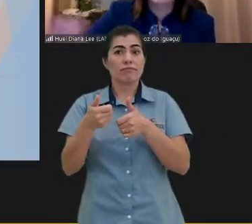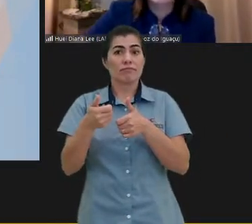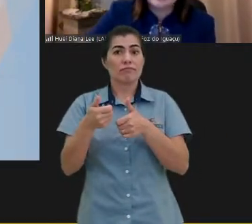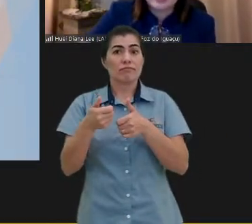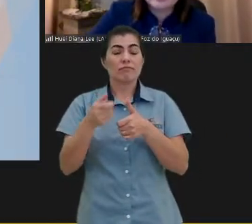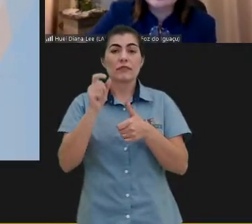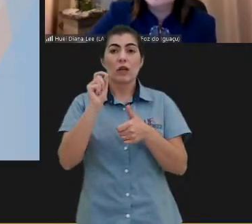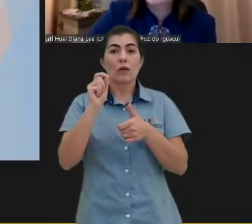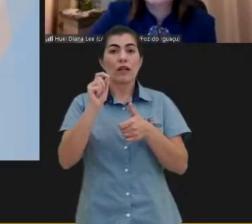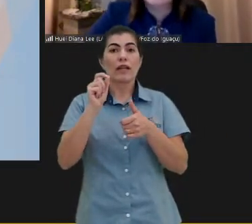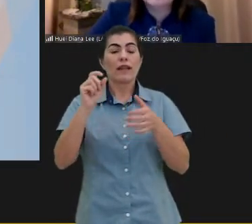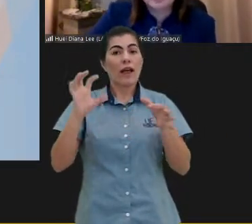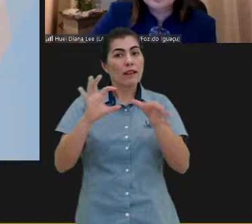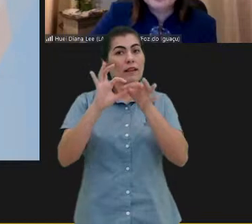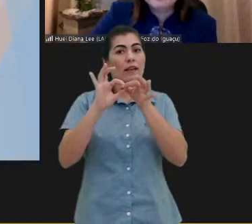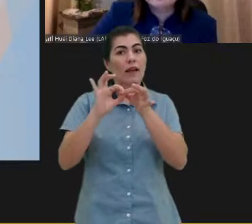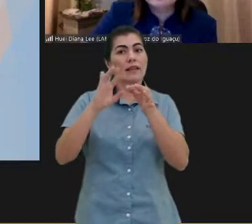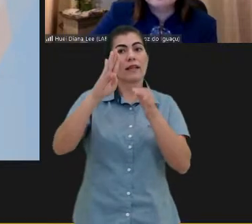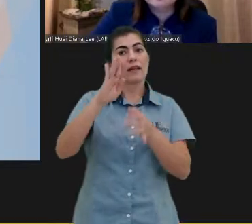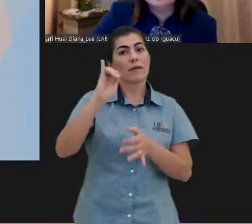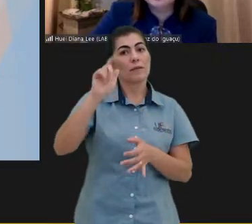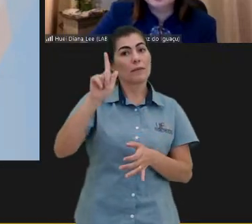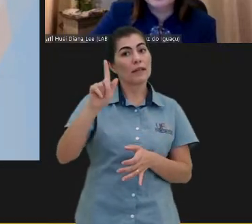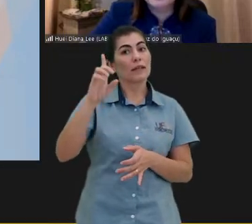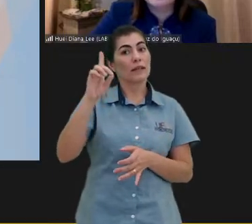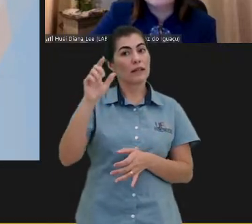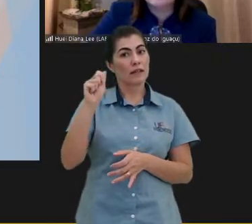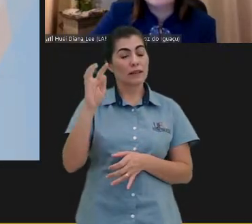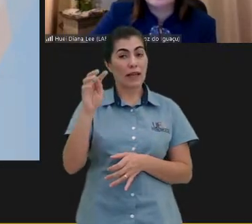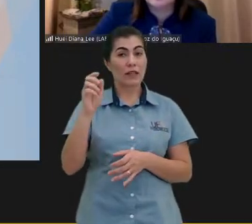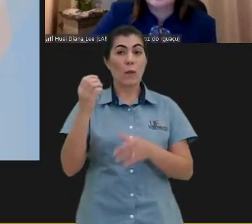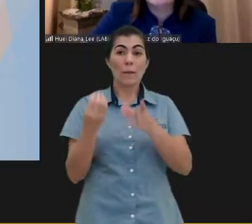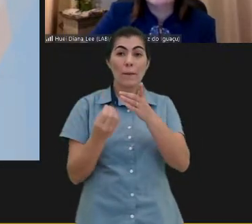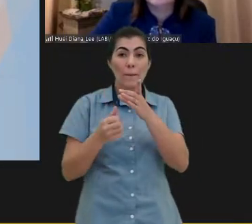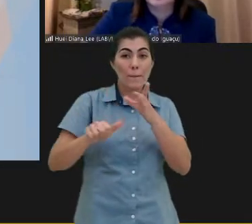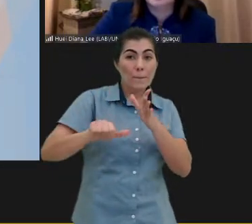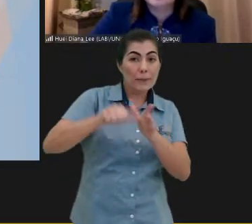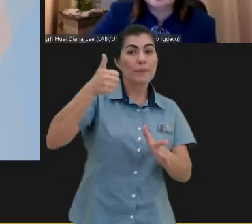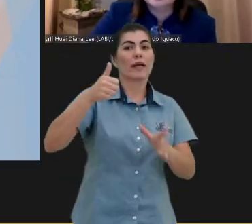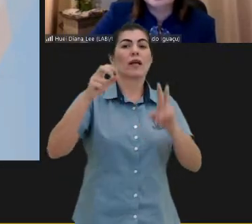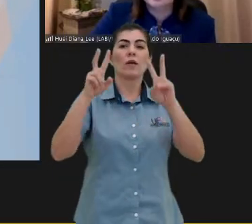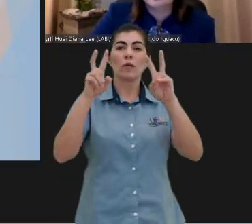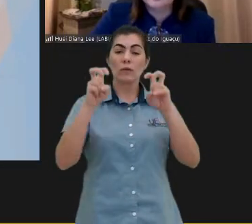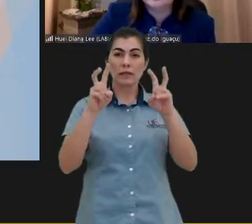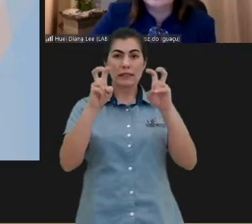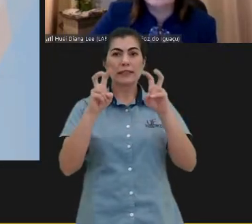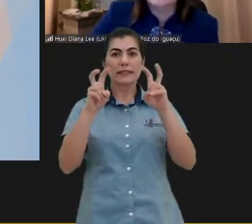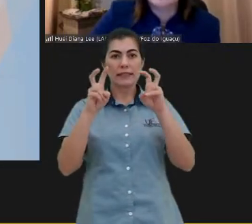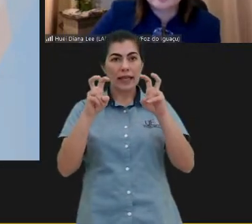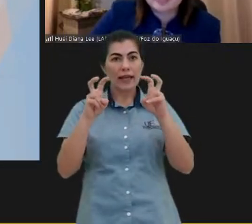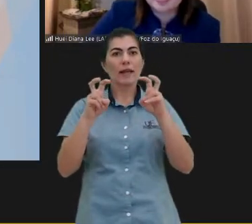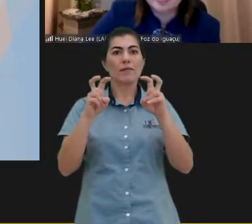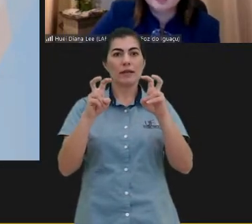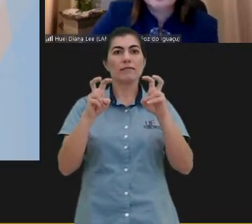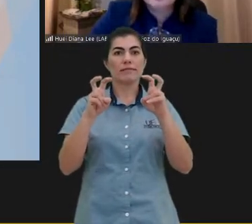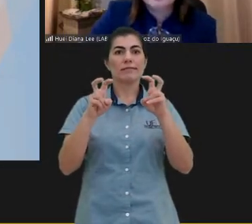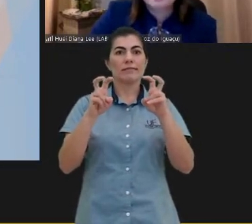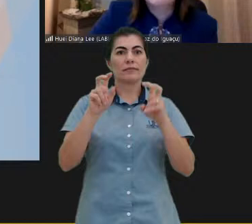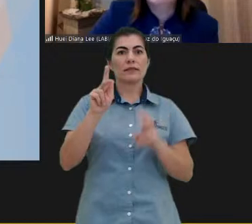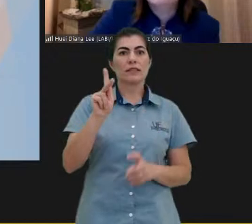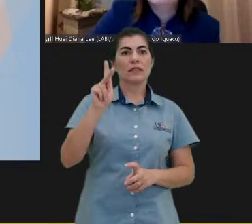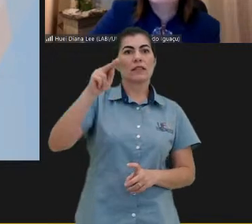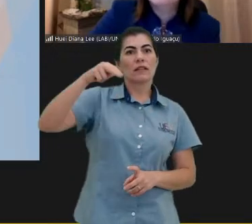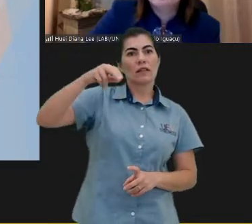indistintamente com Big Data. De qualquer modo, o primeiro tema que surgiu em relação a essa área foi Knowledge Discovery in Databases,